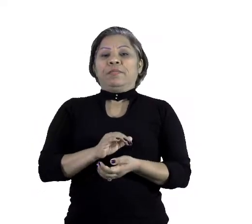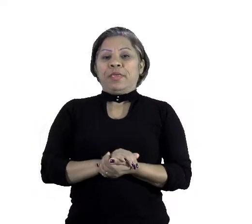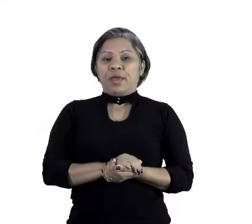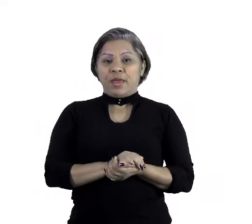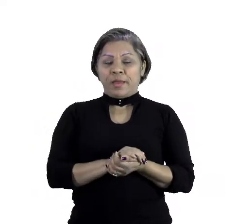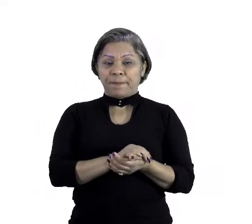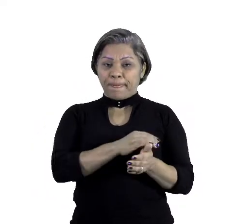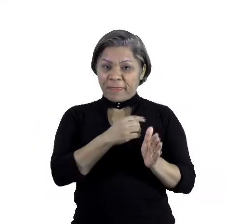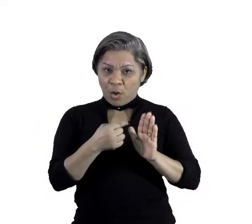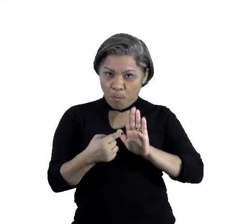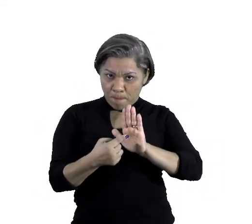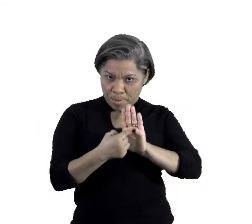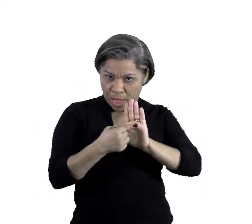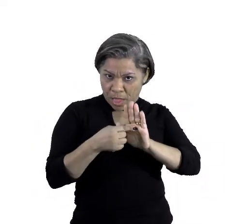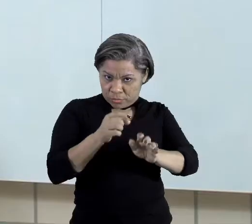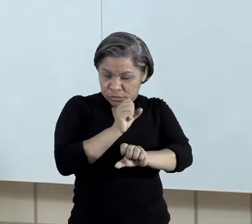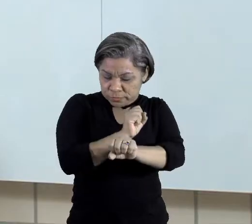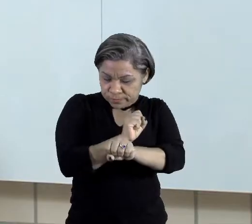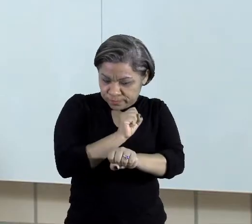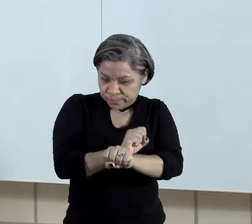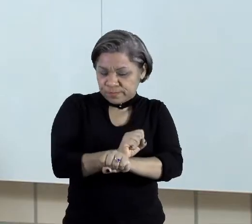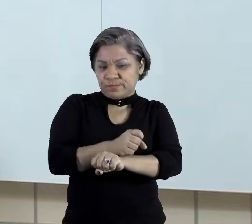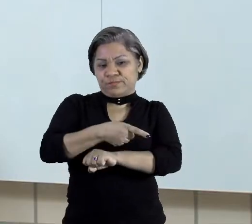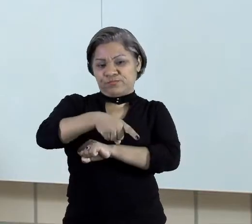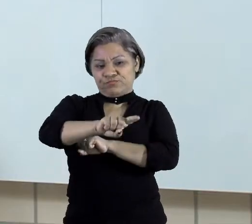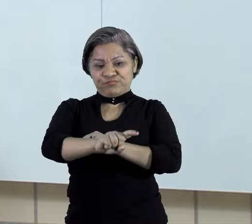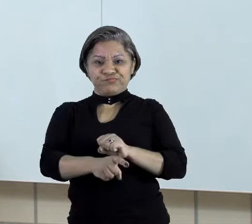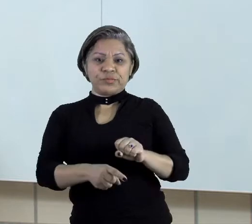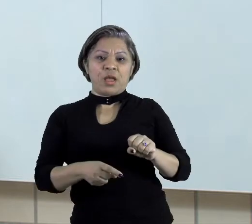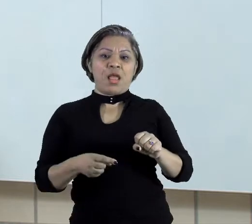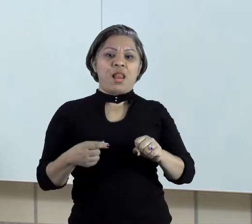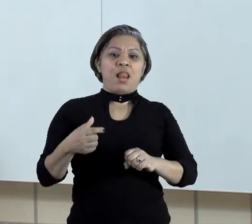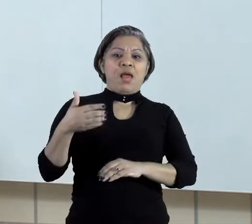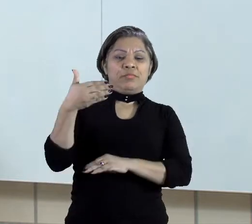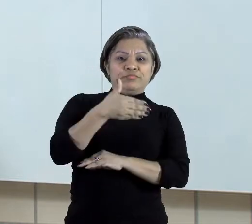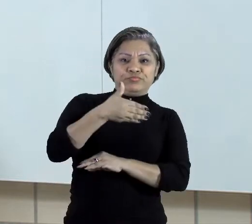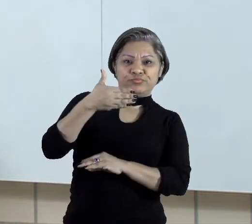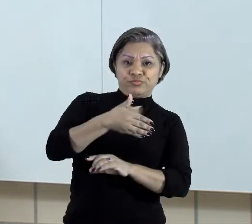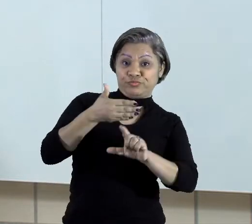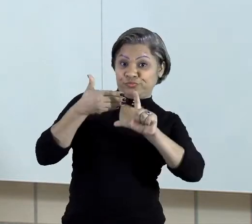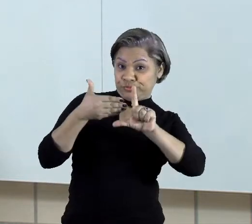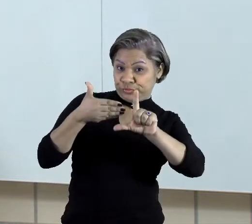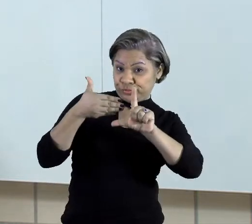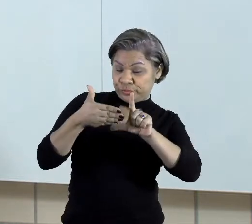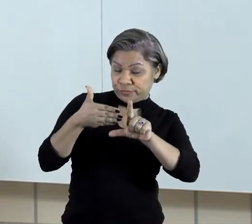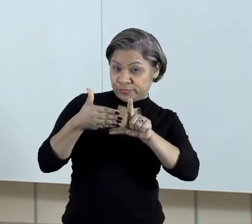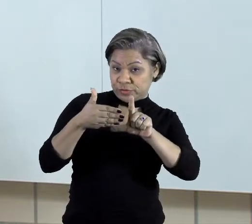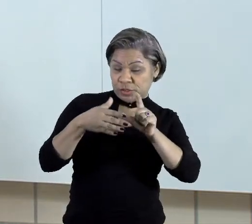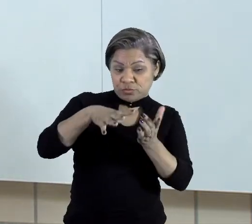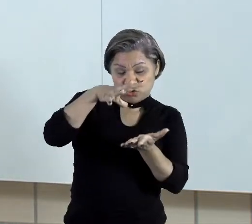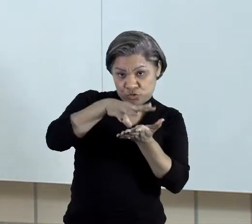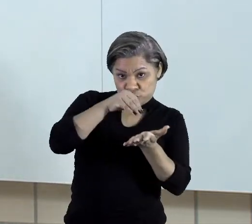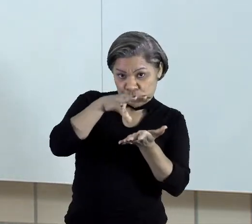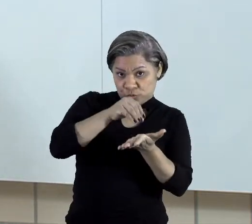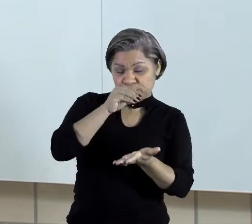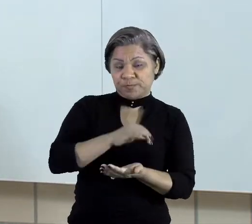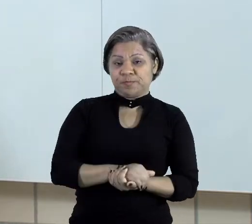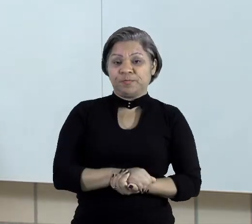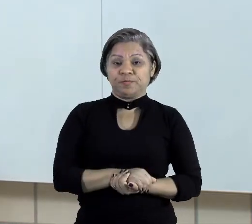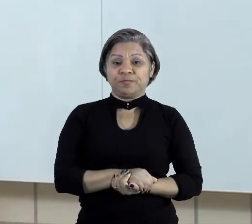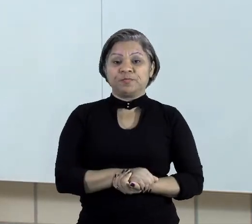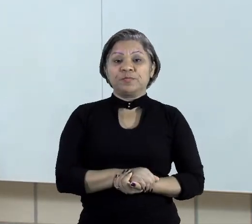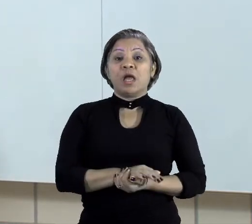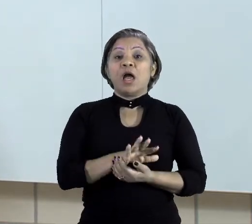YouTube, assistindo essa aula, né? Depois você assistiu na televisão, lá você deu um pause e copiou o slide. E lá dá 4